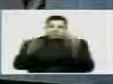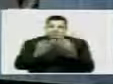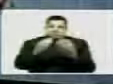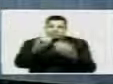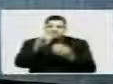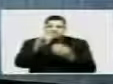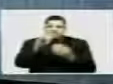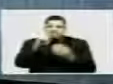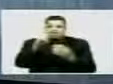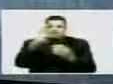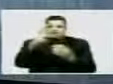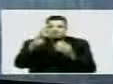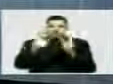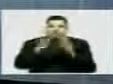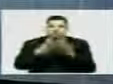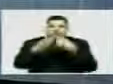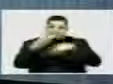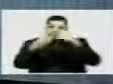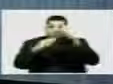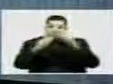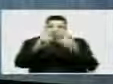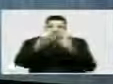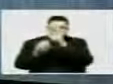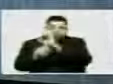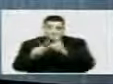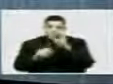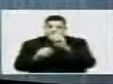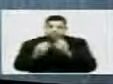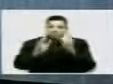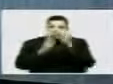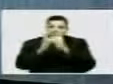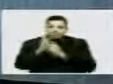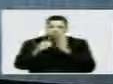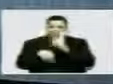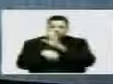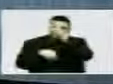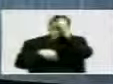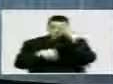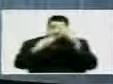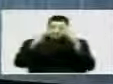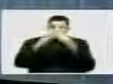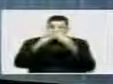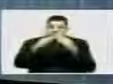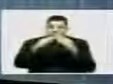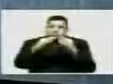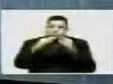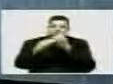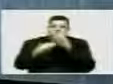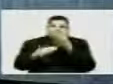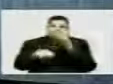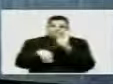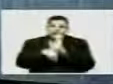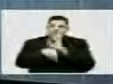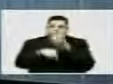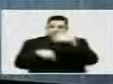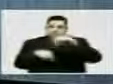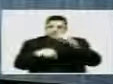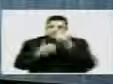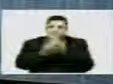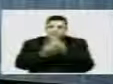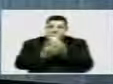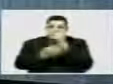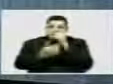é o IGP, que eleva os juros de atualização da dívida dos estados para casa de 2 dígitos, alguns estados chegando a